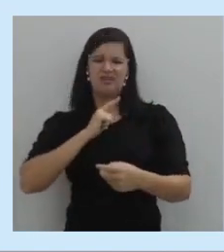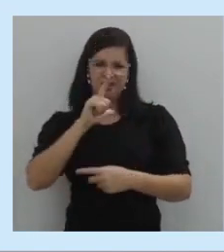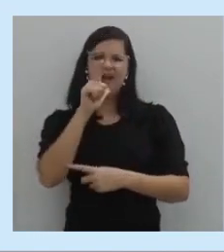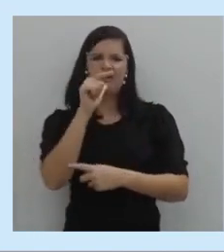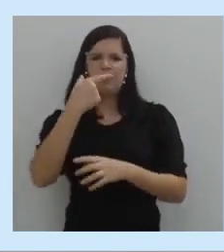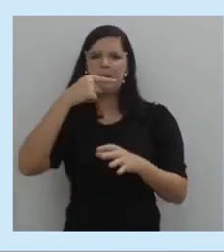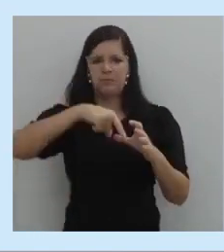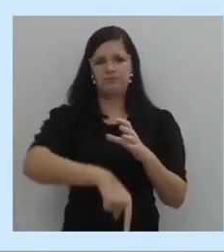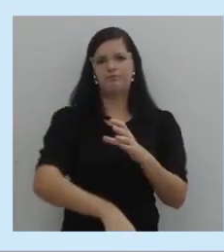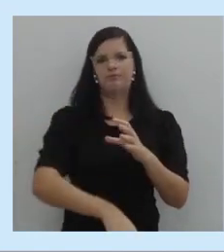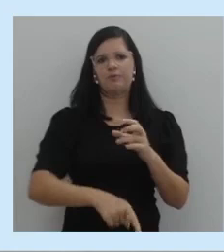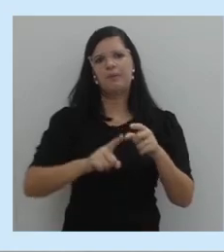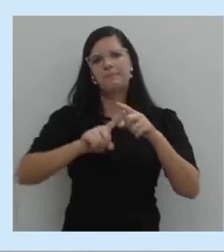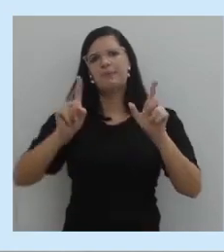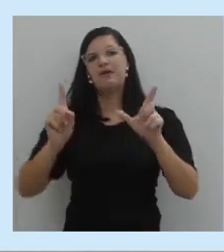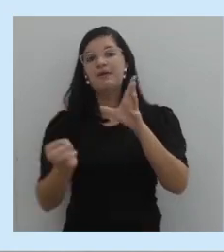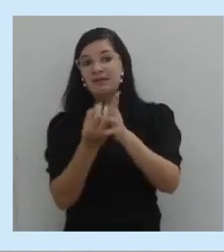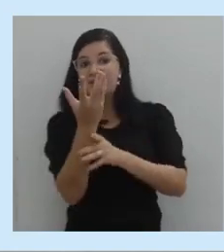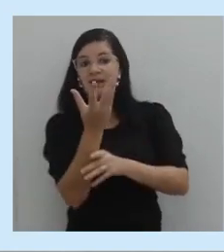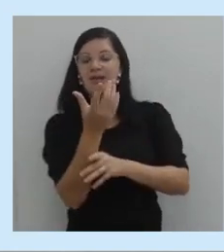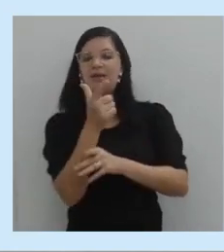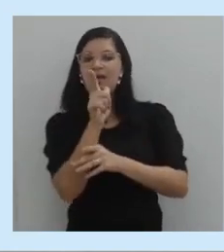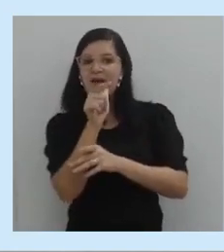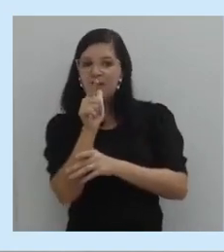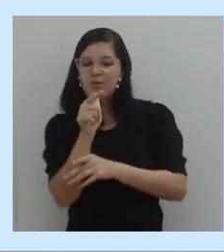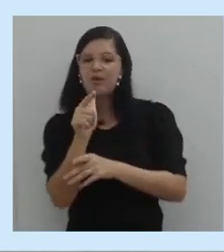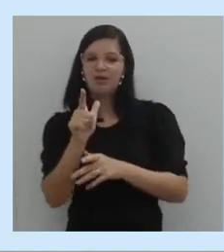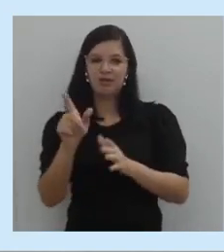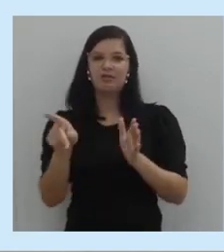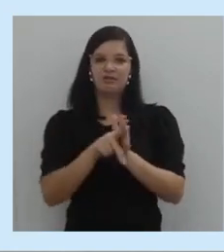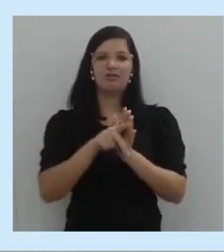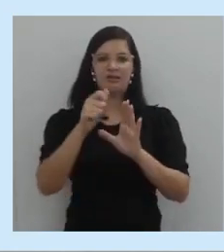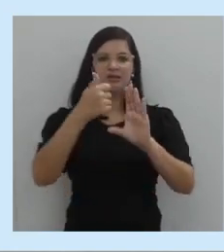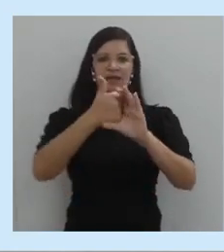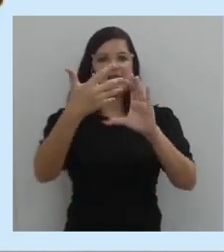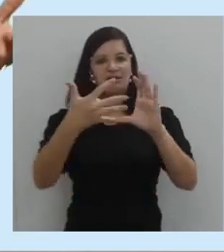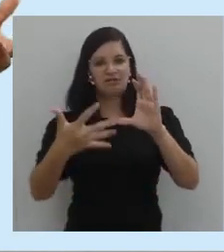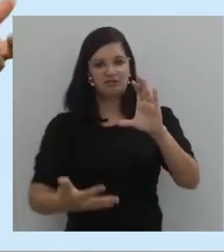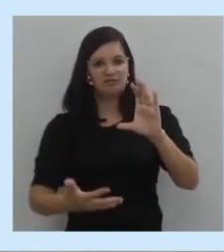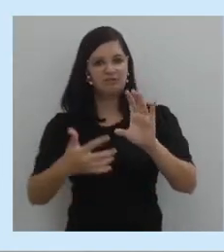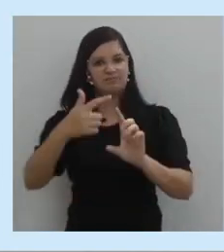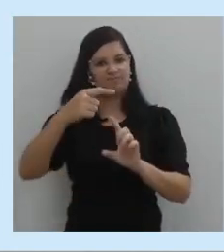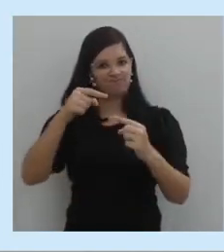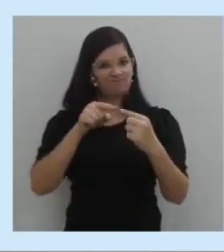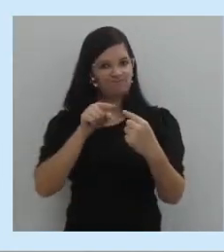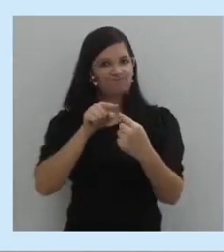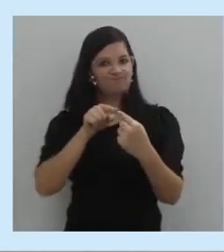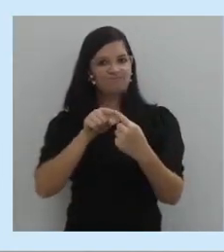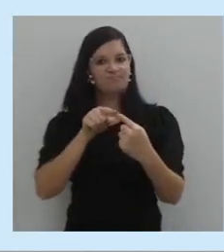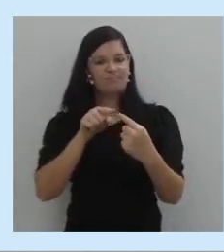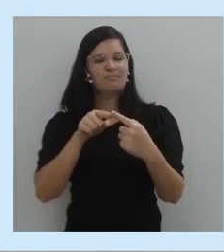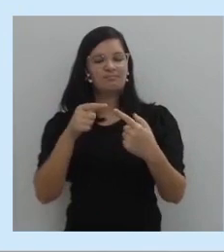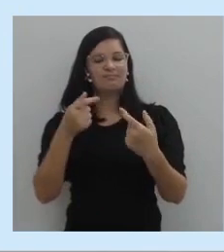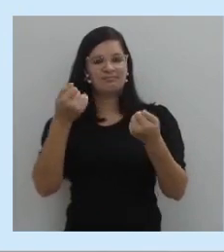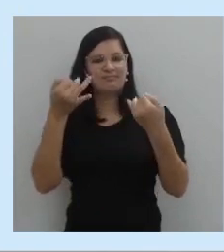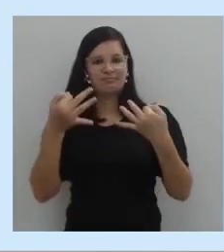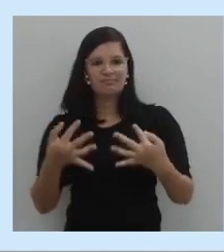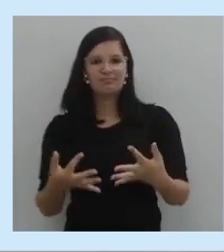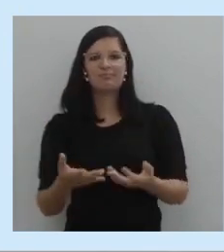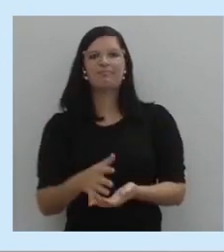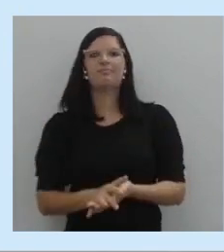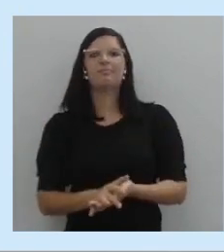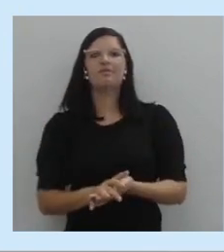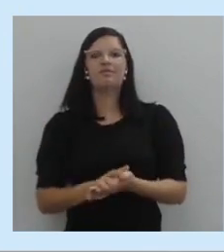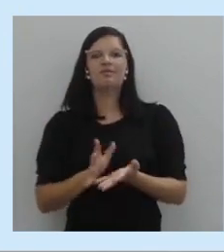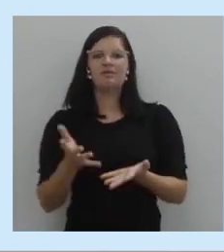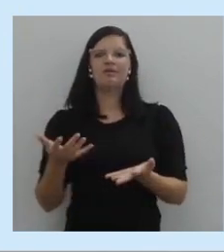tá? Mas para a formação desses aquíferos, existem algumas características específicas, que foi o que a gente viu aí nos